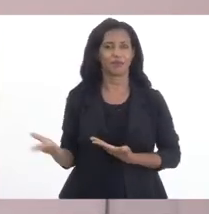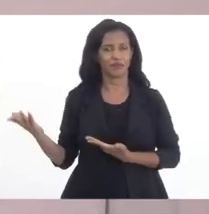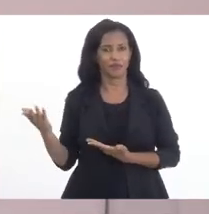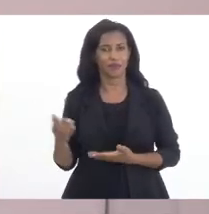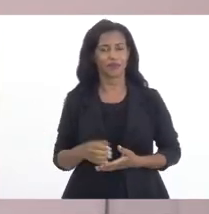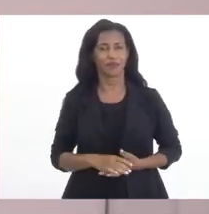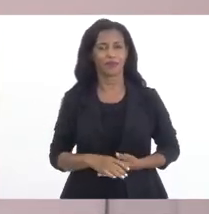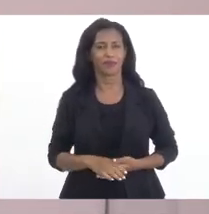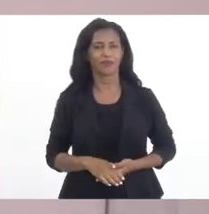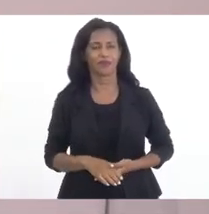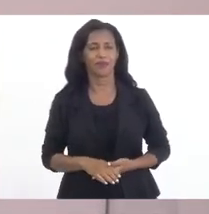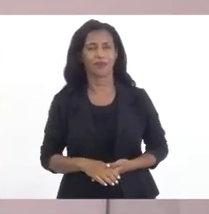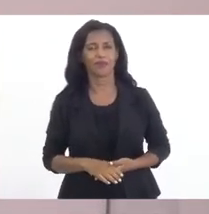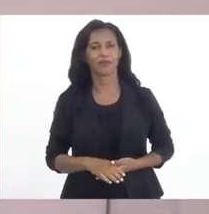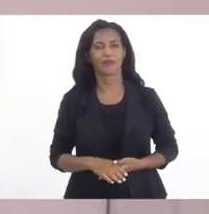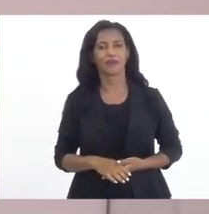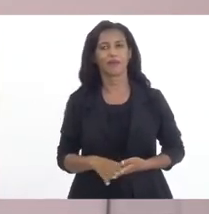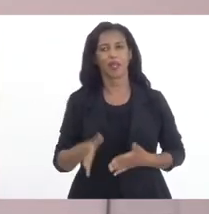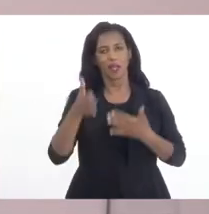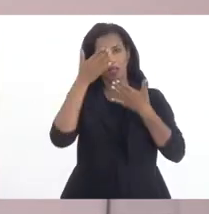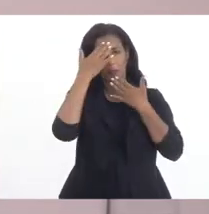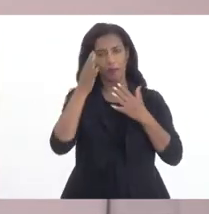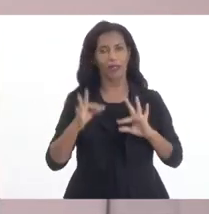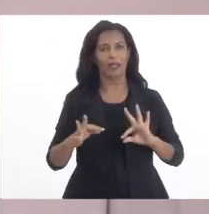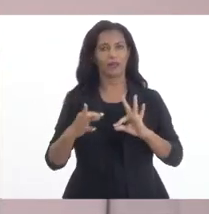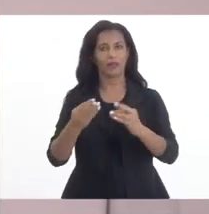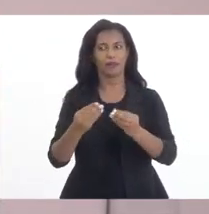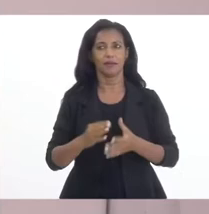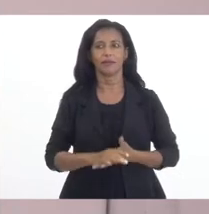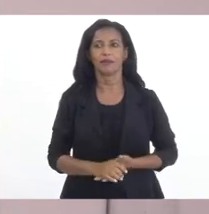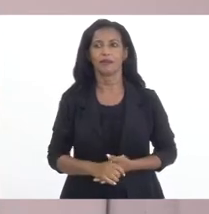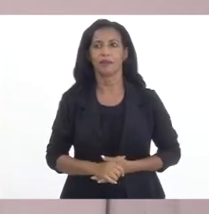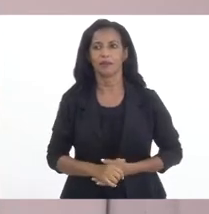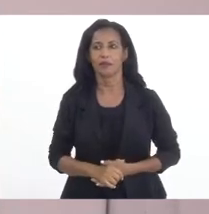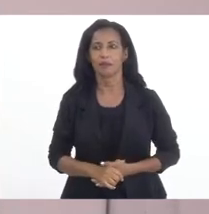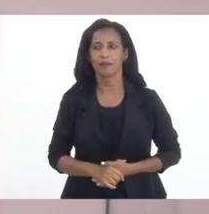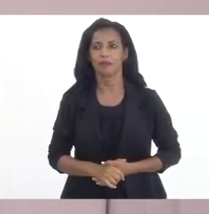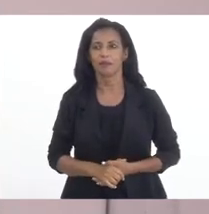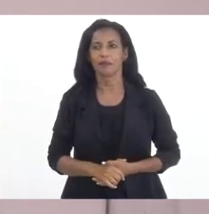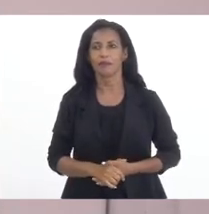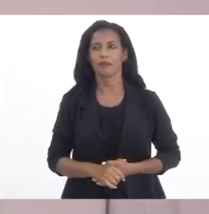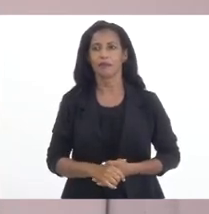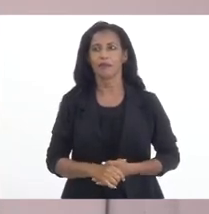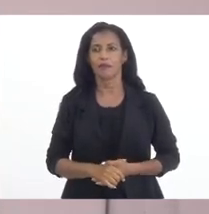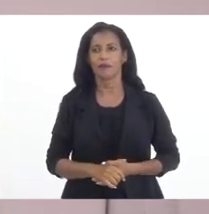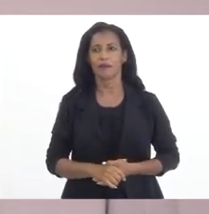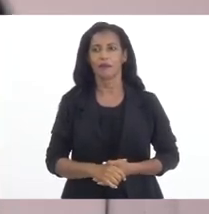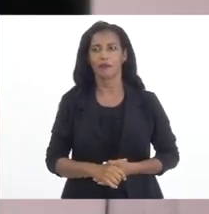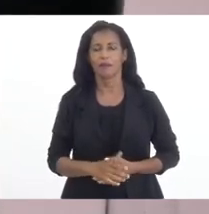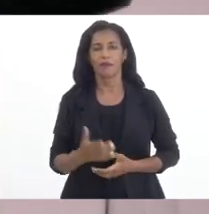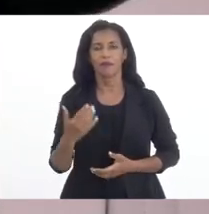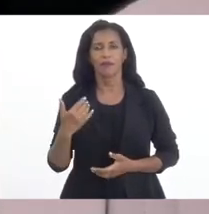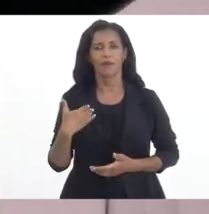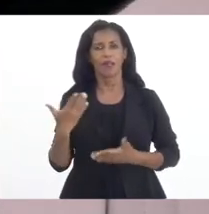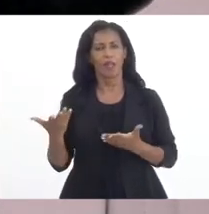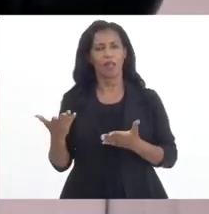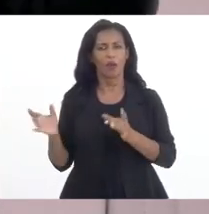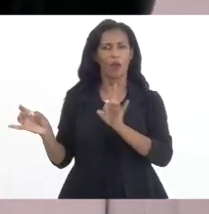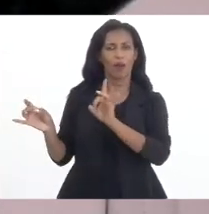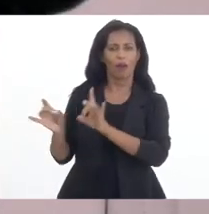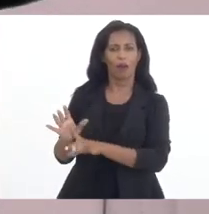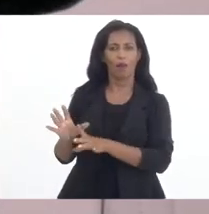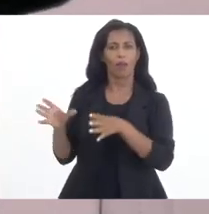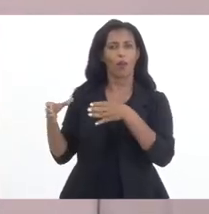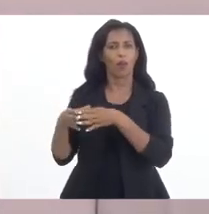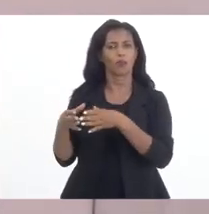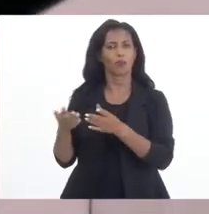sua. Obrigado a todos e obrigado ao presidente Serafim. E realmente eu acabei de presidir agora a